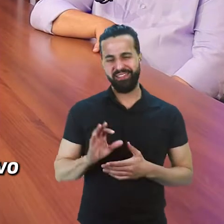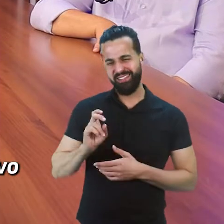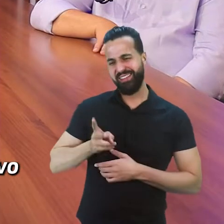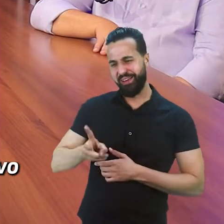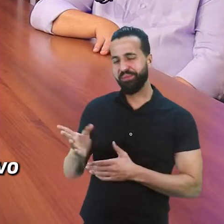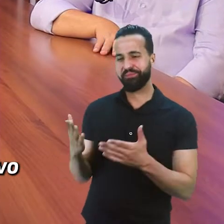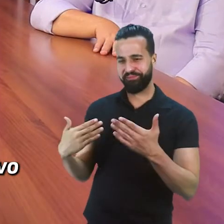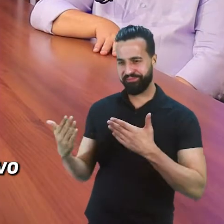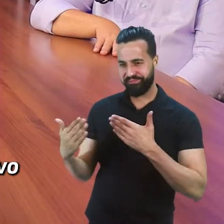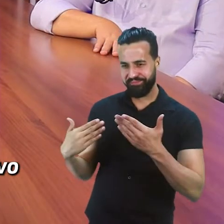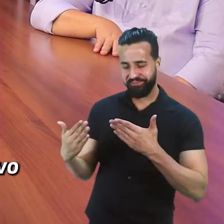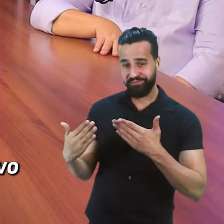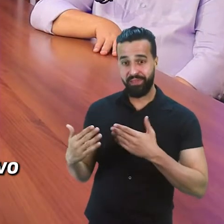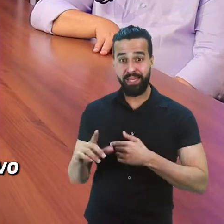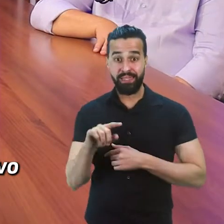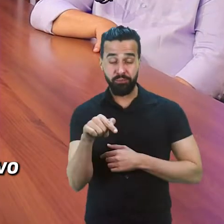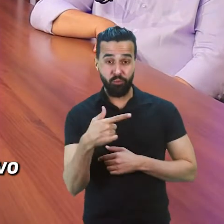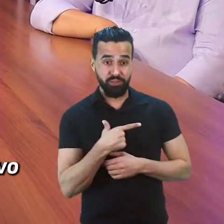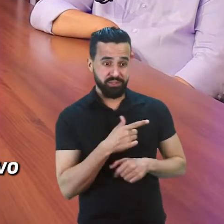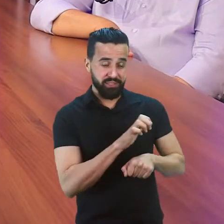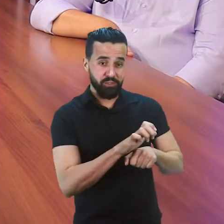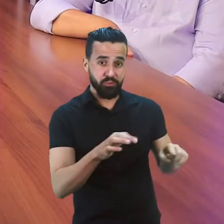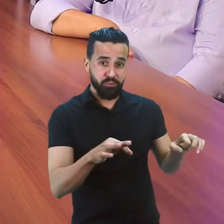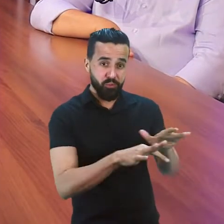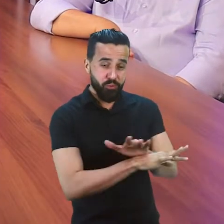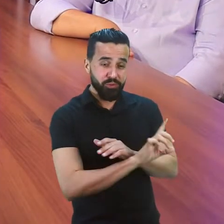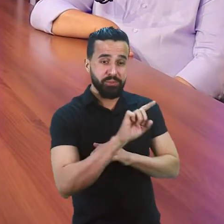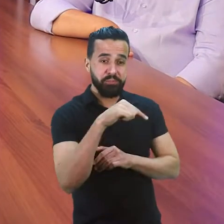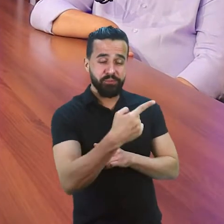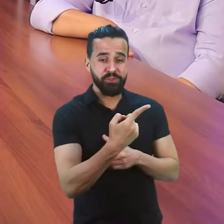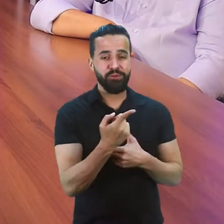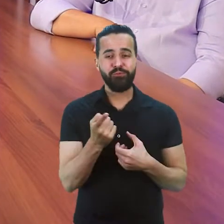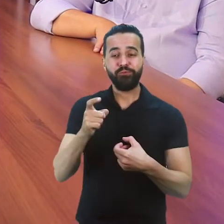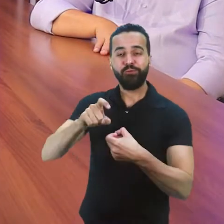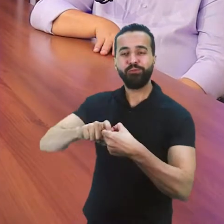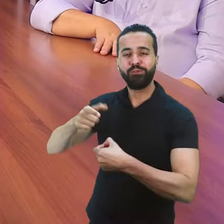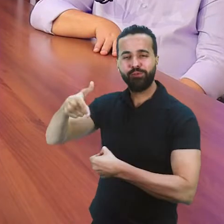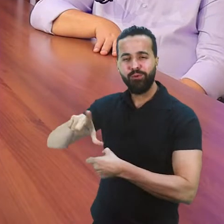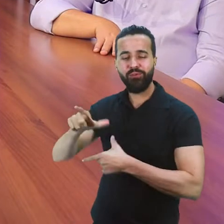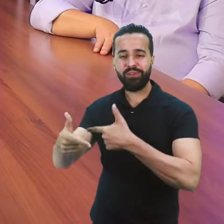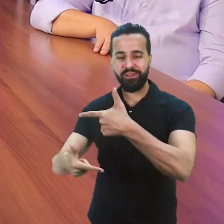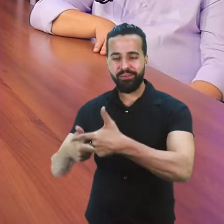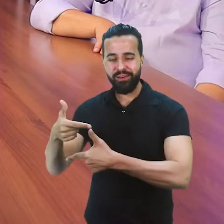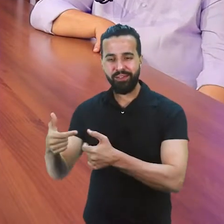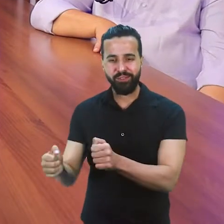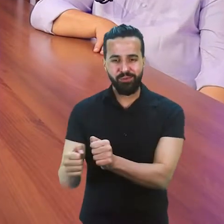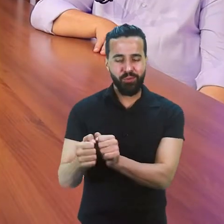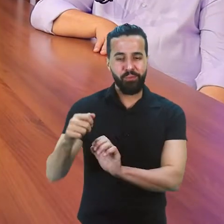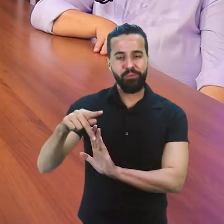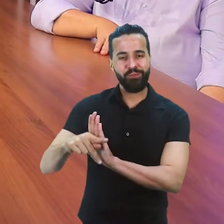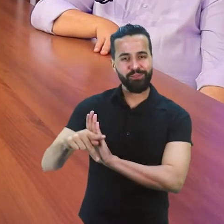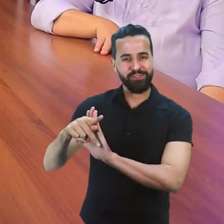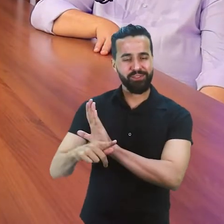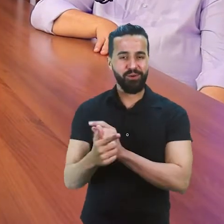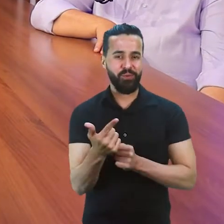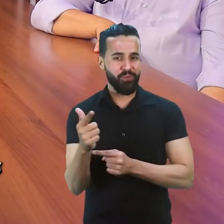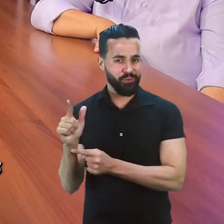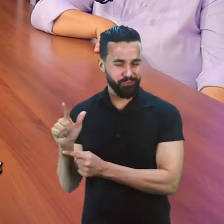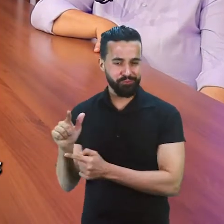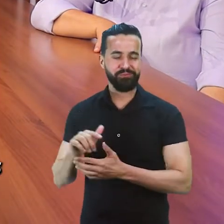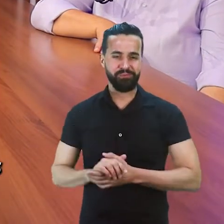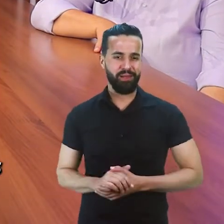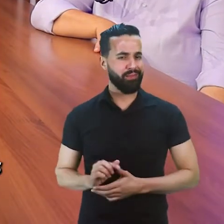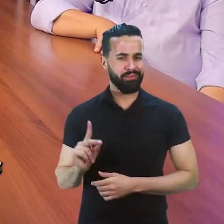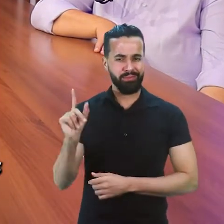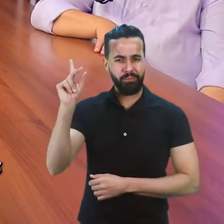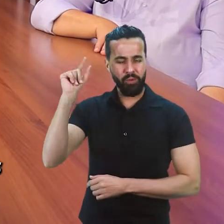acabei voltando para lá de novo também, para um outro projeto. Né? Então a gente já tem um bom tempo que a gente não se encontra agora, mas a gente